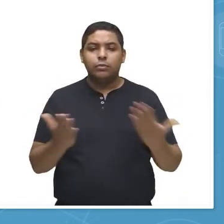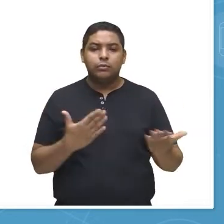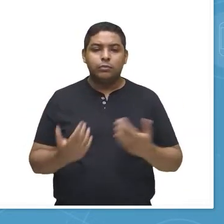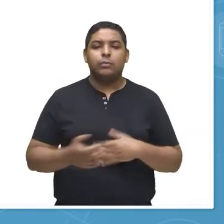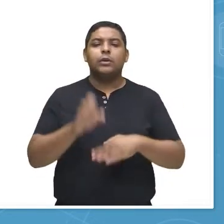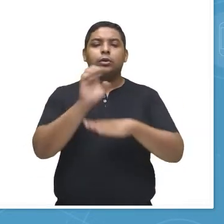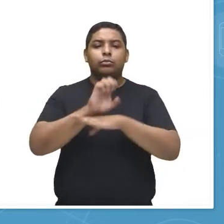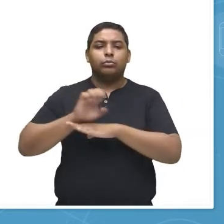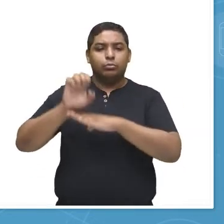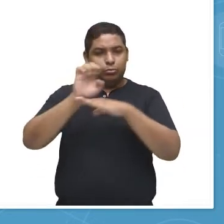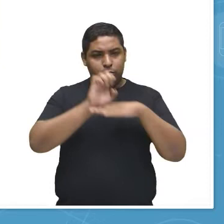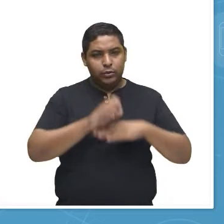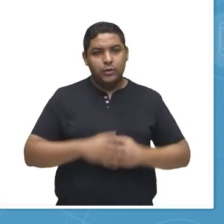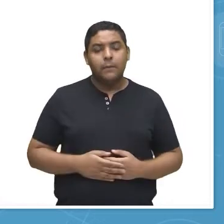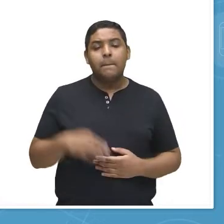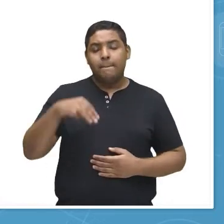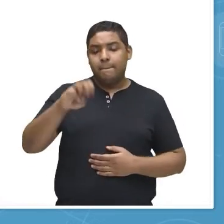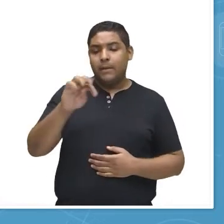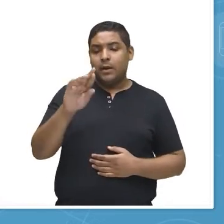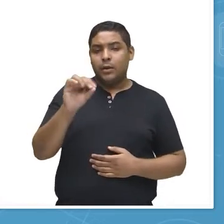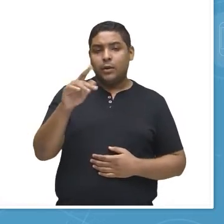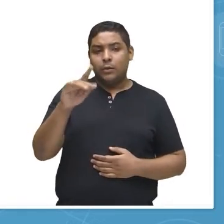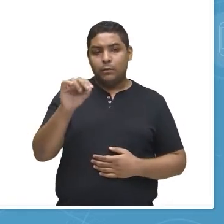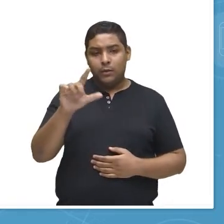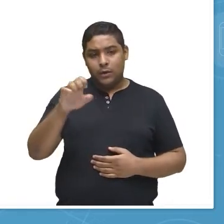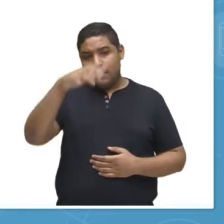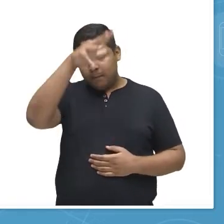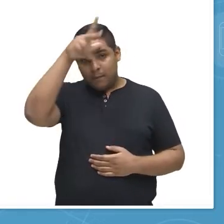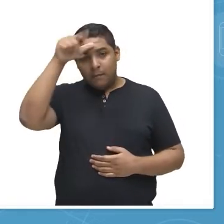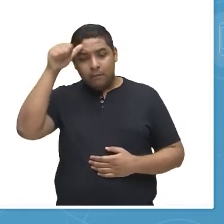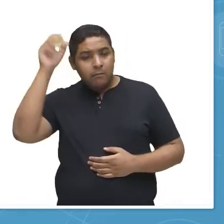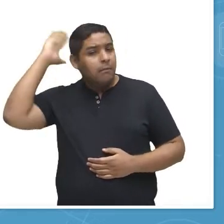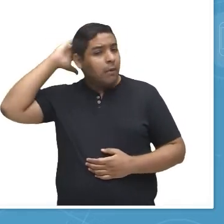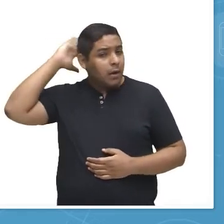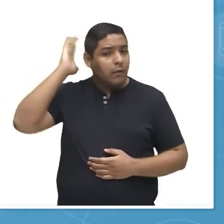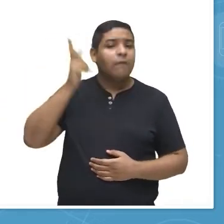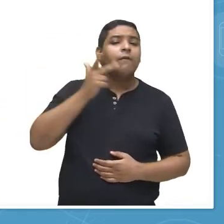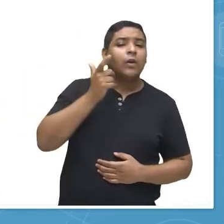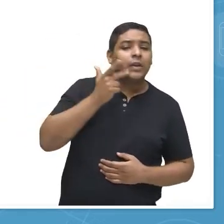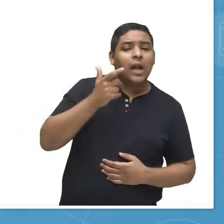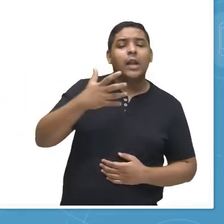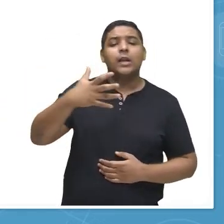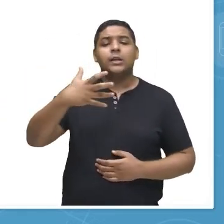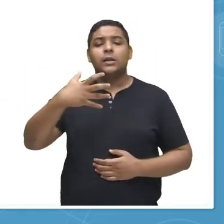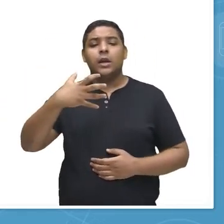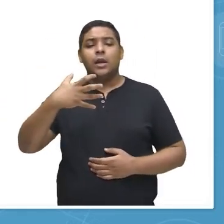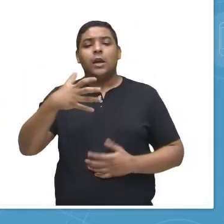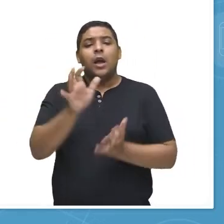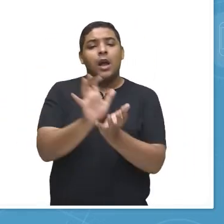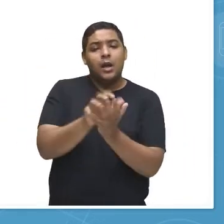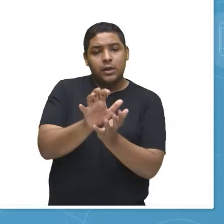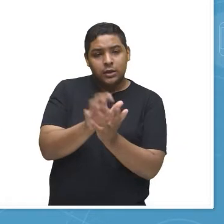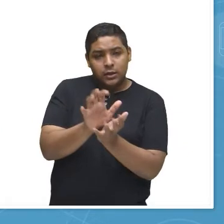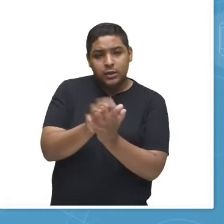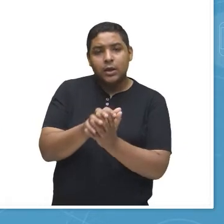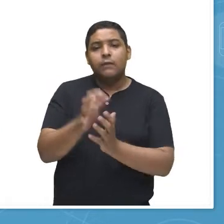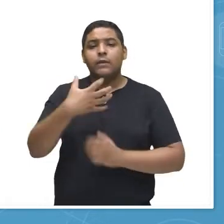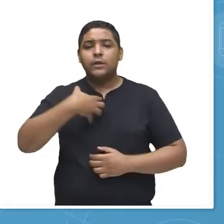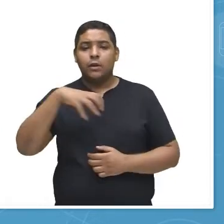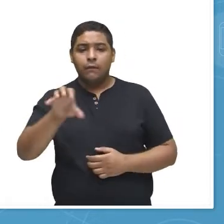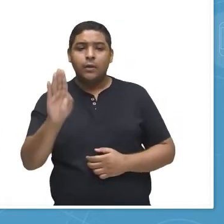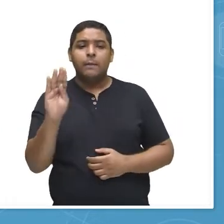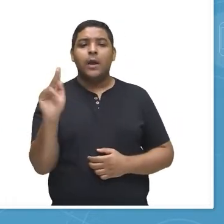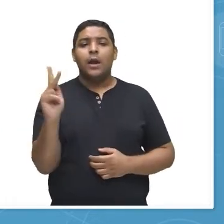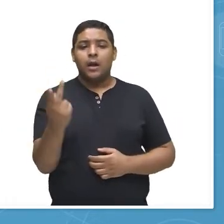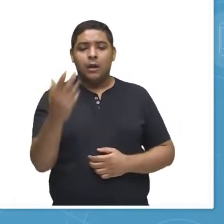ver o conceito agora? Belém, Manaus, Fortaleza, Recife, Salvador, Belo Horizonte, Curitiba, Goiânia,